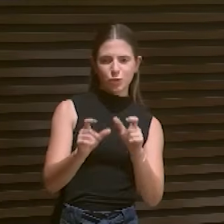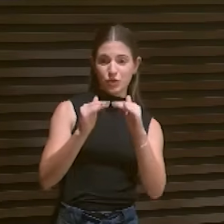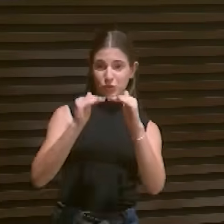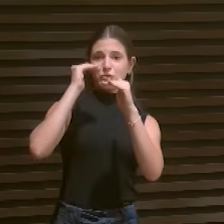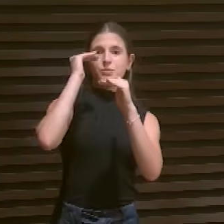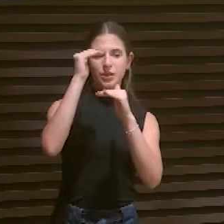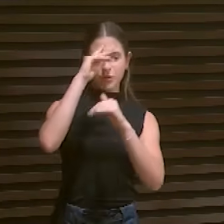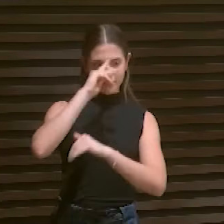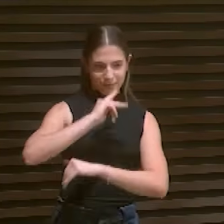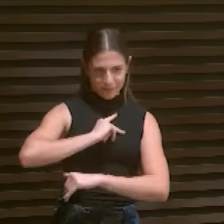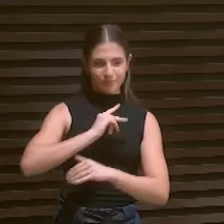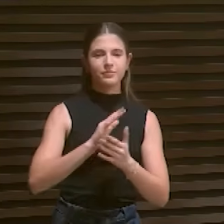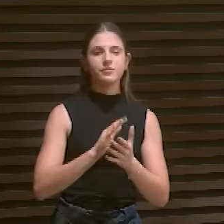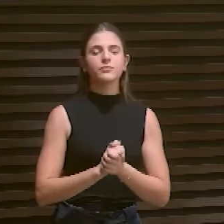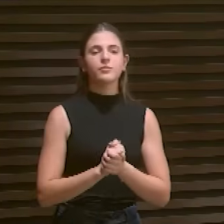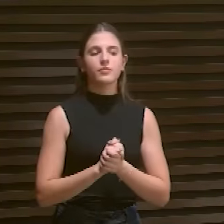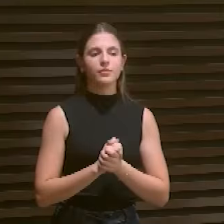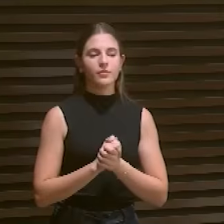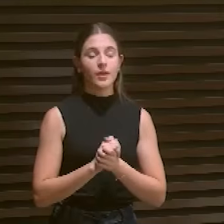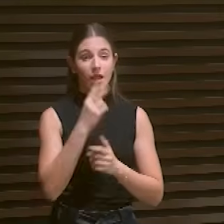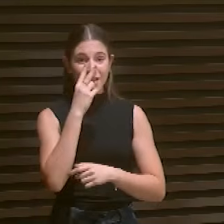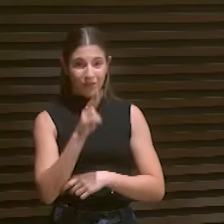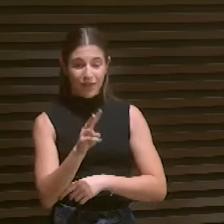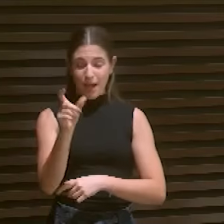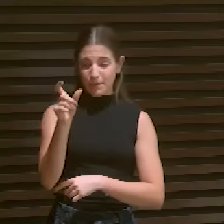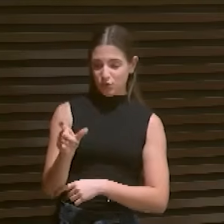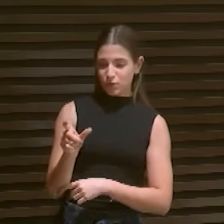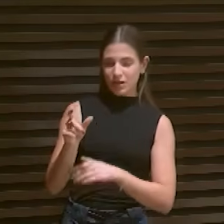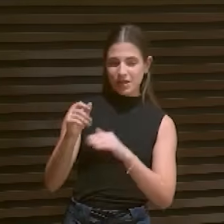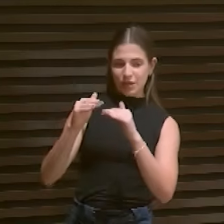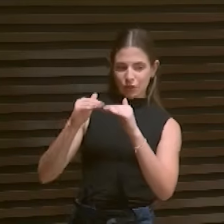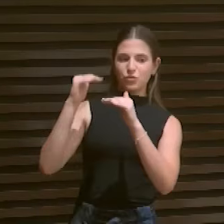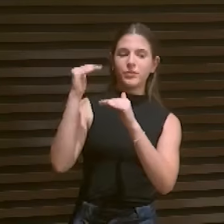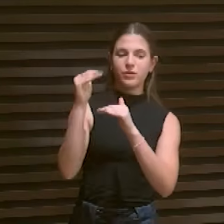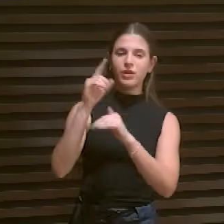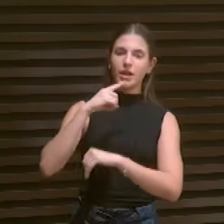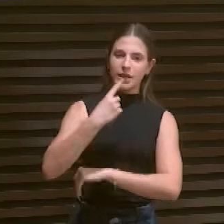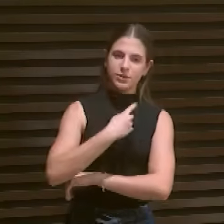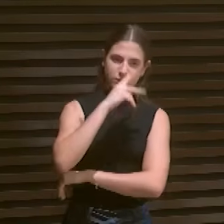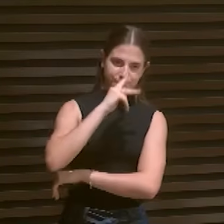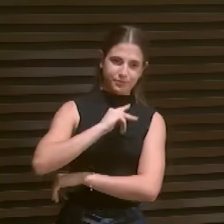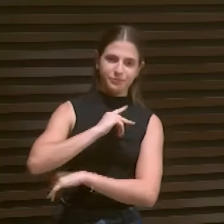Considerar o outro superior a você mesmo, é isso que diz o texto? É isso que diz o texto.